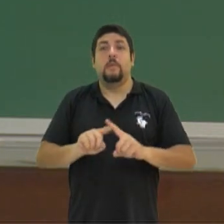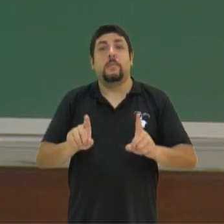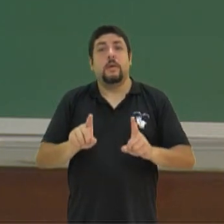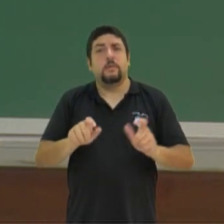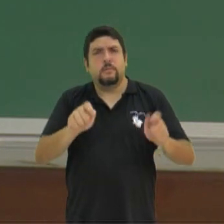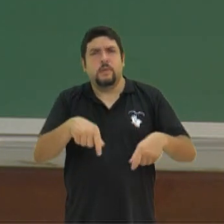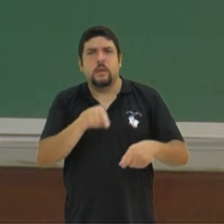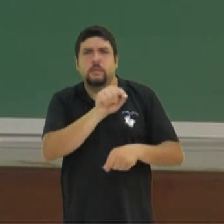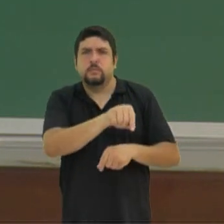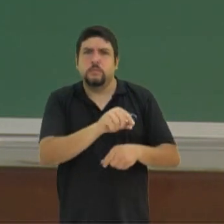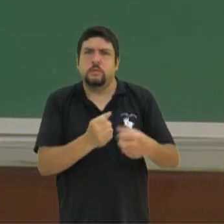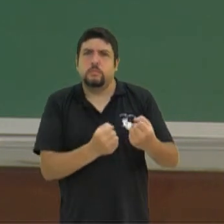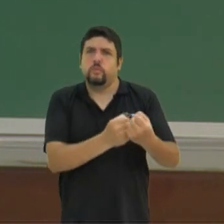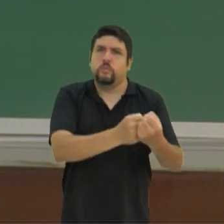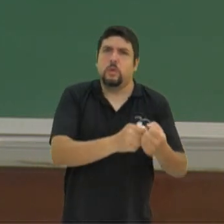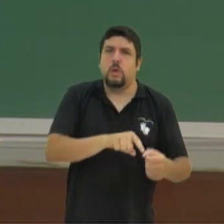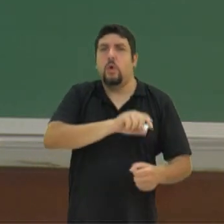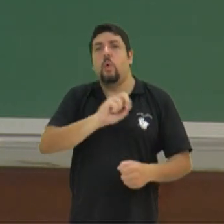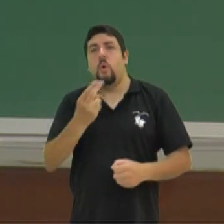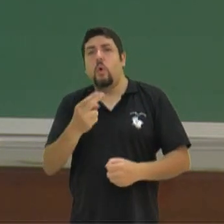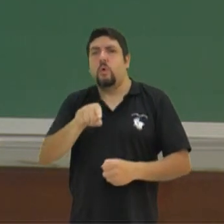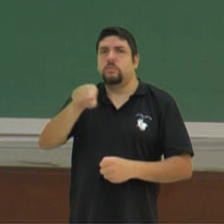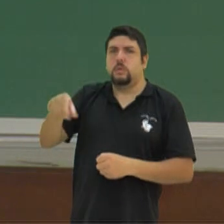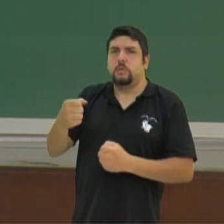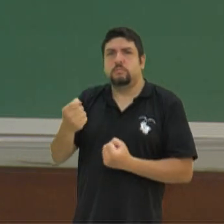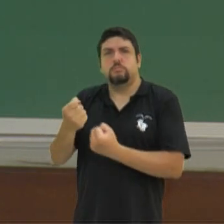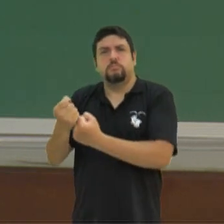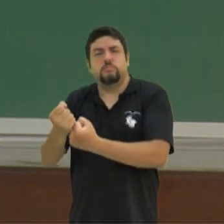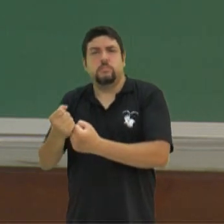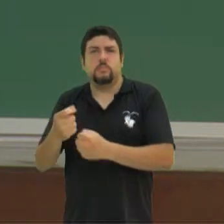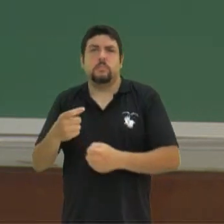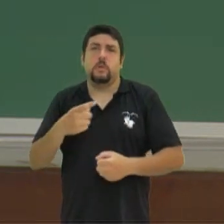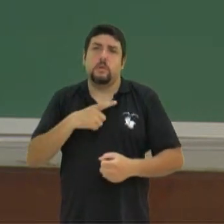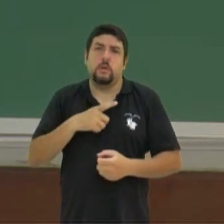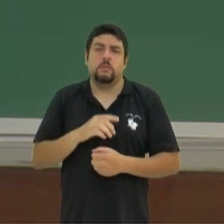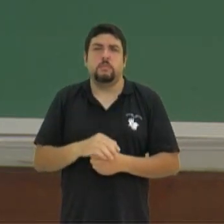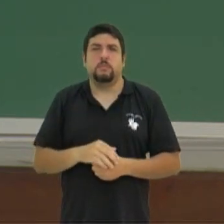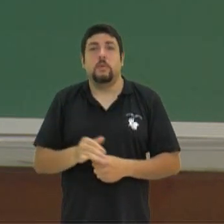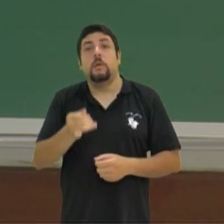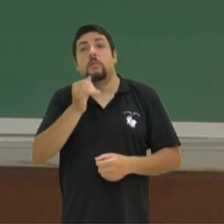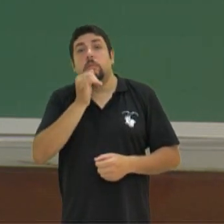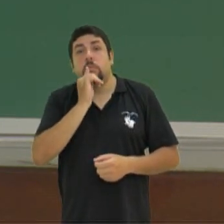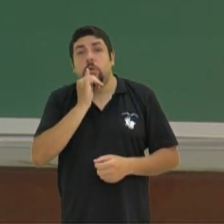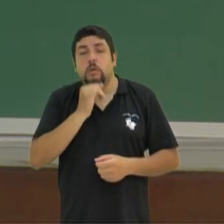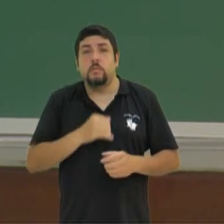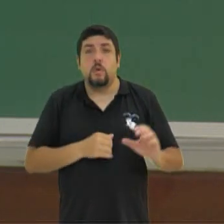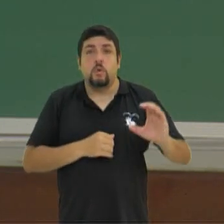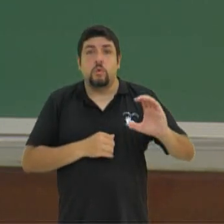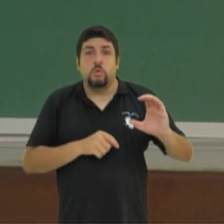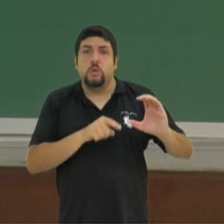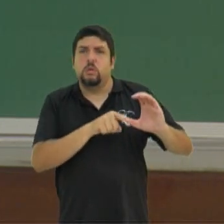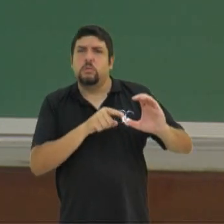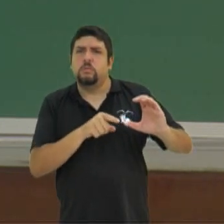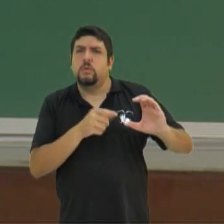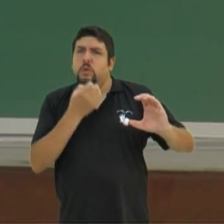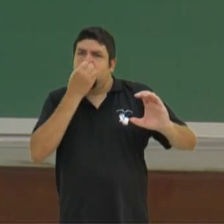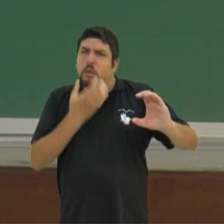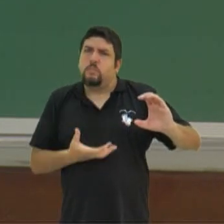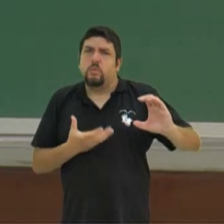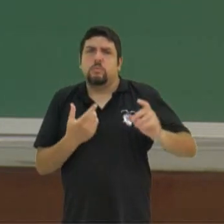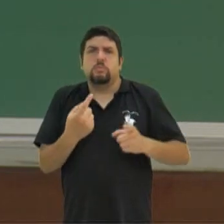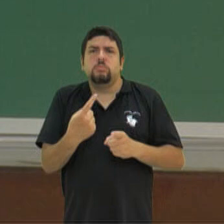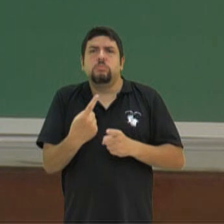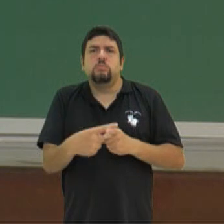essas duas ideias aí de formas muito diferentes, né? Dá pra eu falar, por exemplo, que o ceticismo ele faz sentido, porque